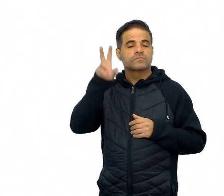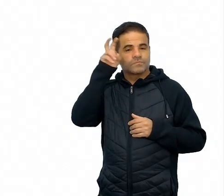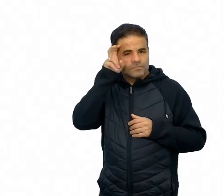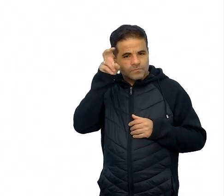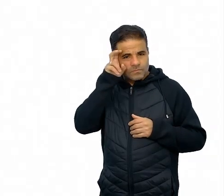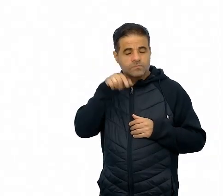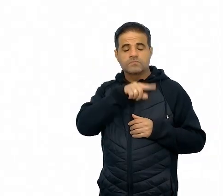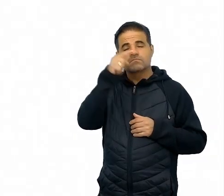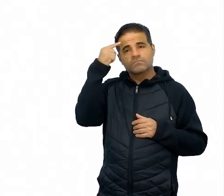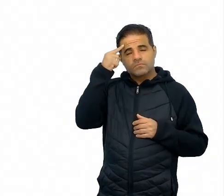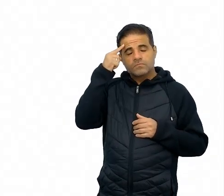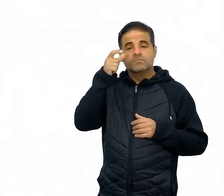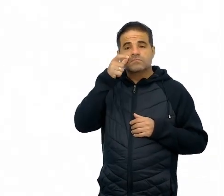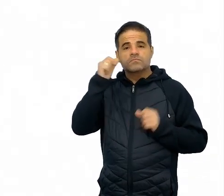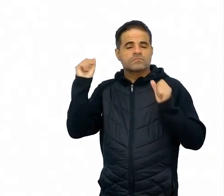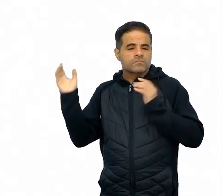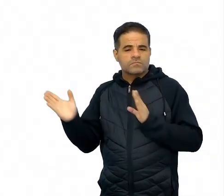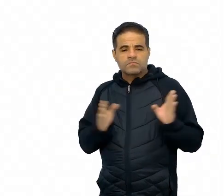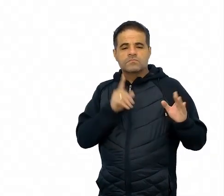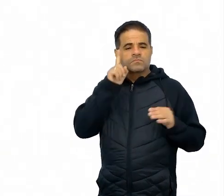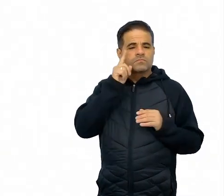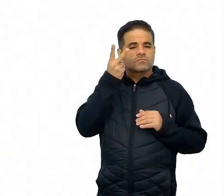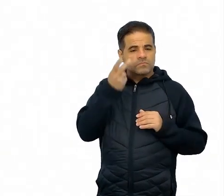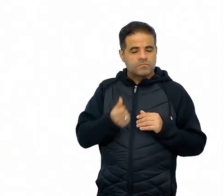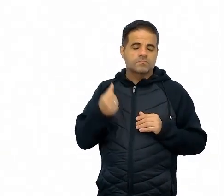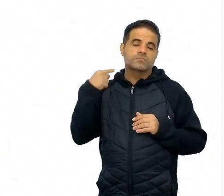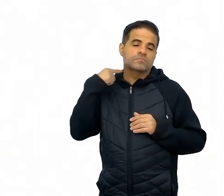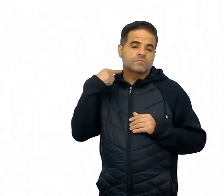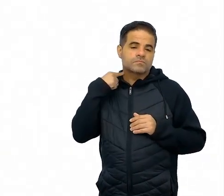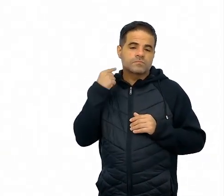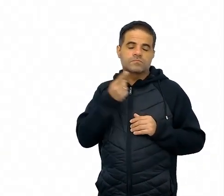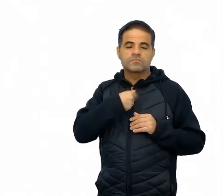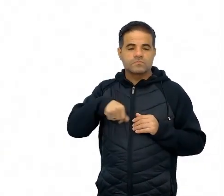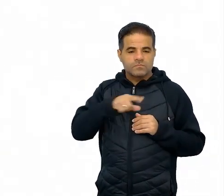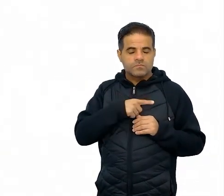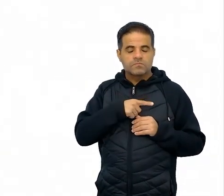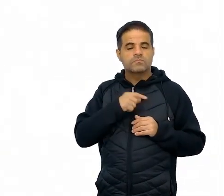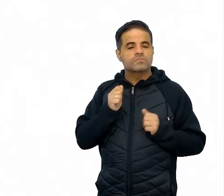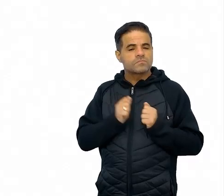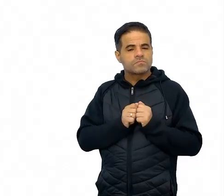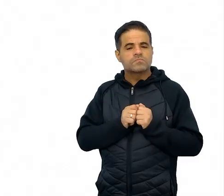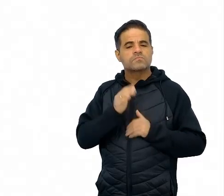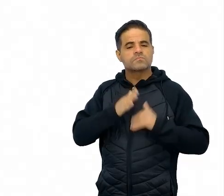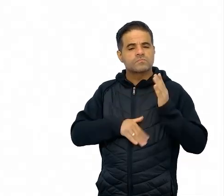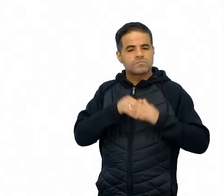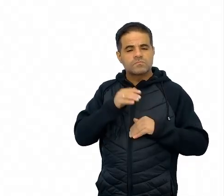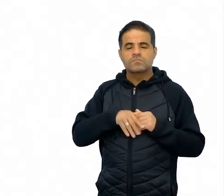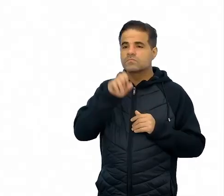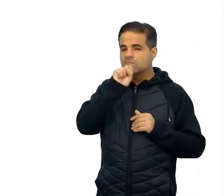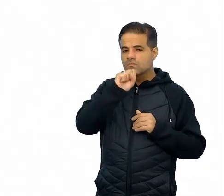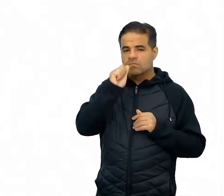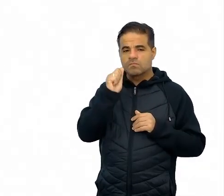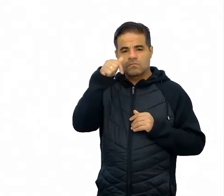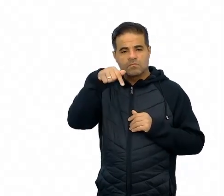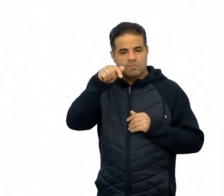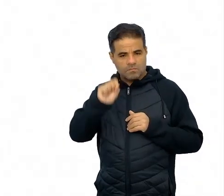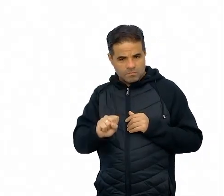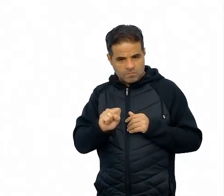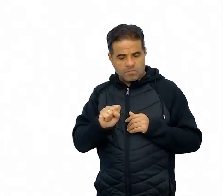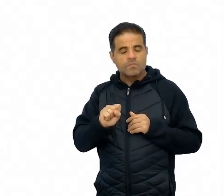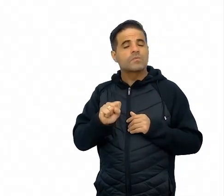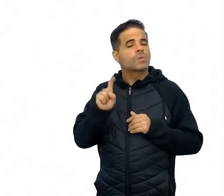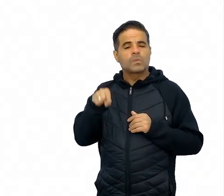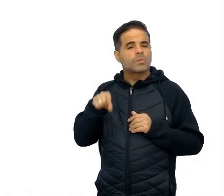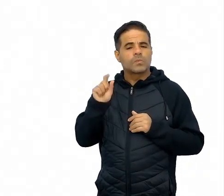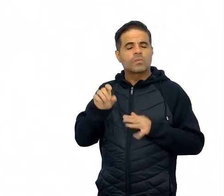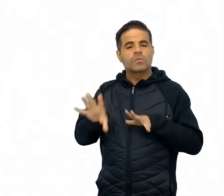quinta-feira, que vocês devem estar assistindo, dia 26 de maio, nós estamos olhando para a SA7 e a SA8,